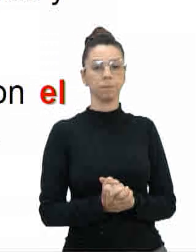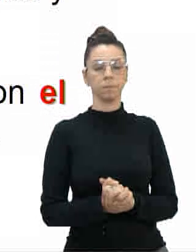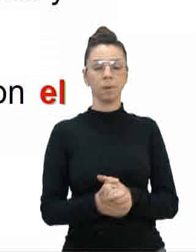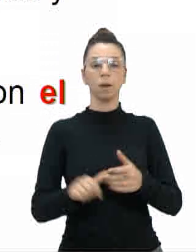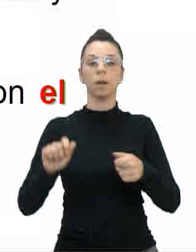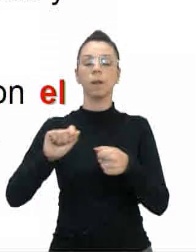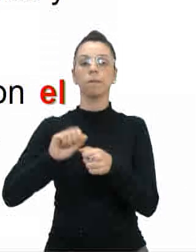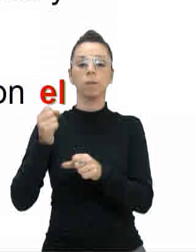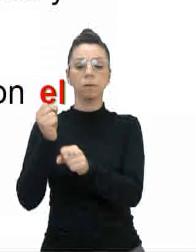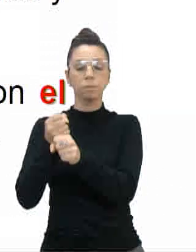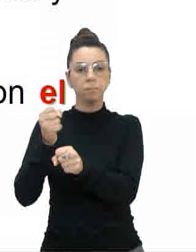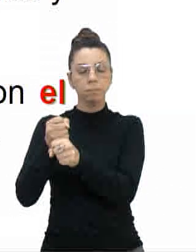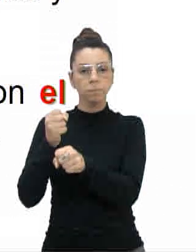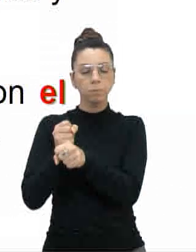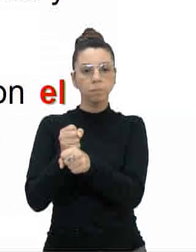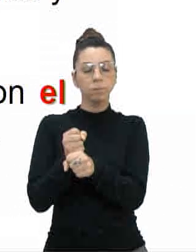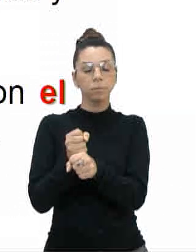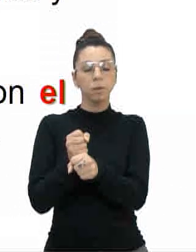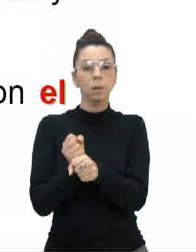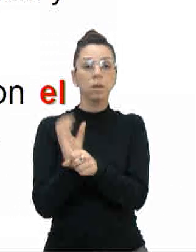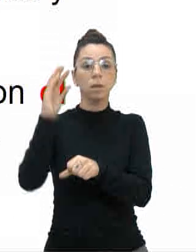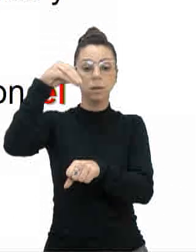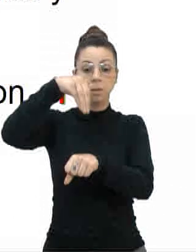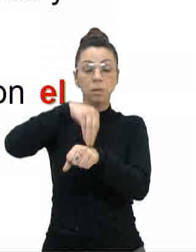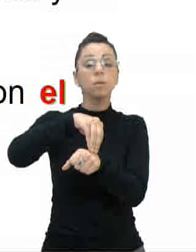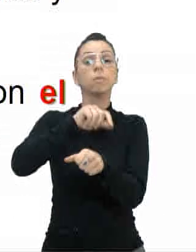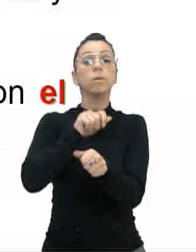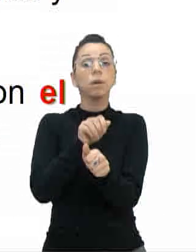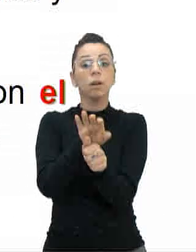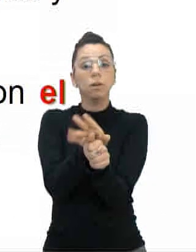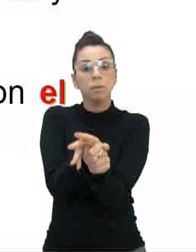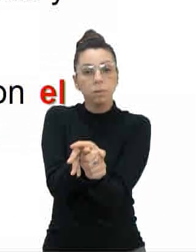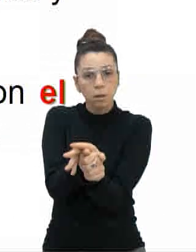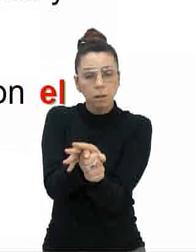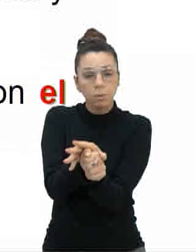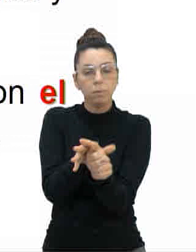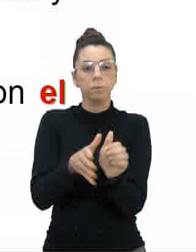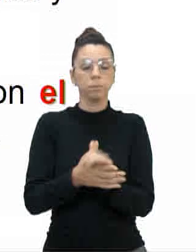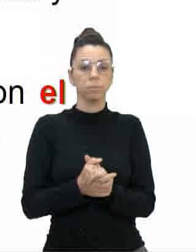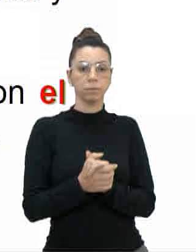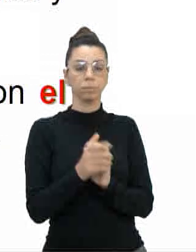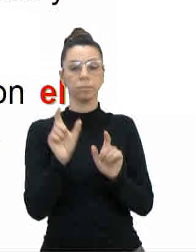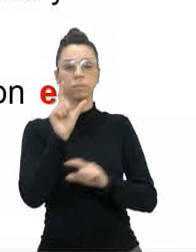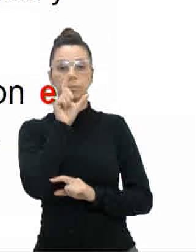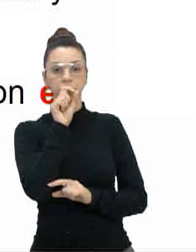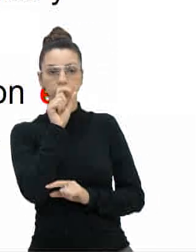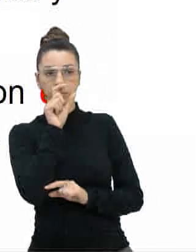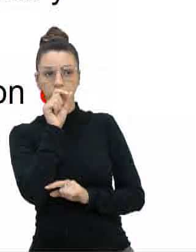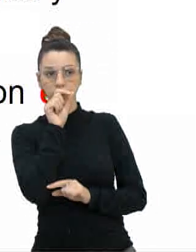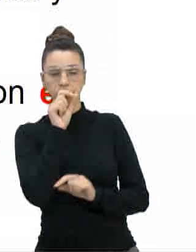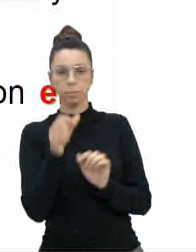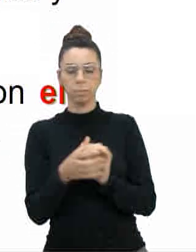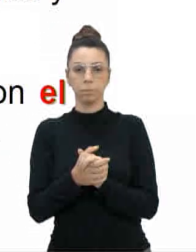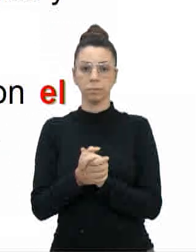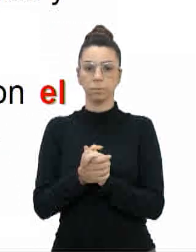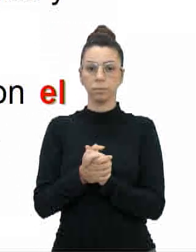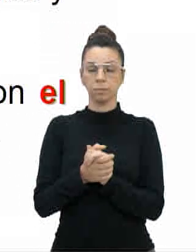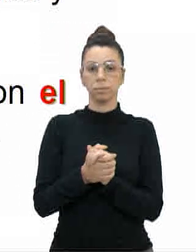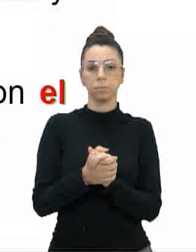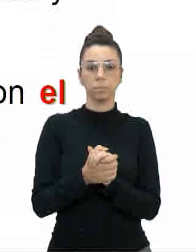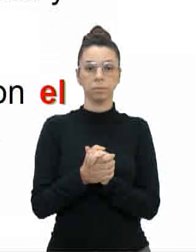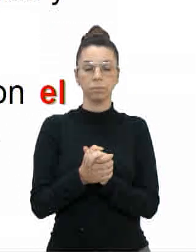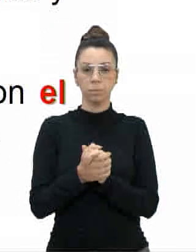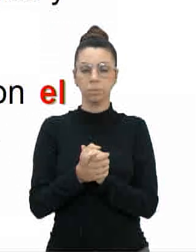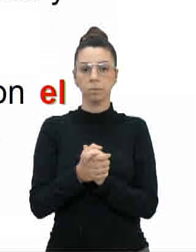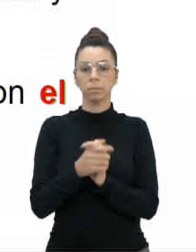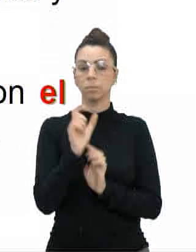uma tortuga, em cima de uma tartaruga. E el pico de um cuervo, o bico de um corvo, era la aguja, a